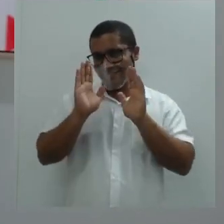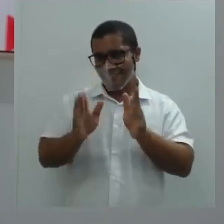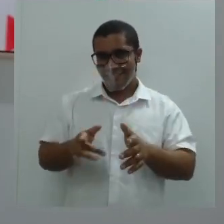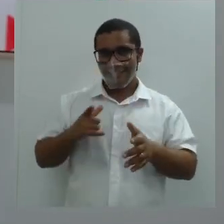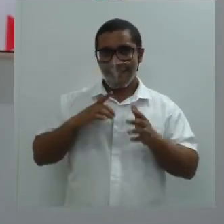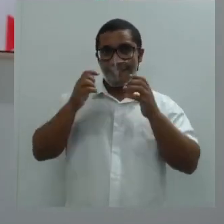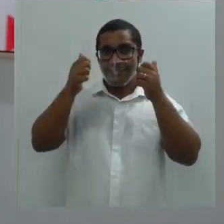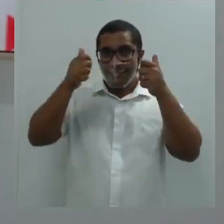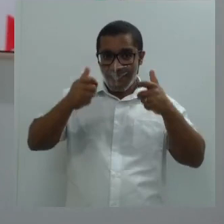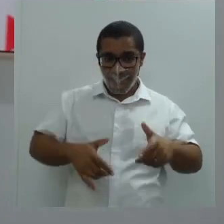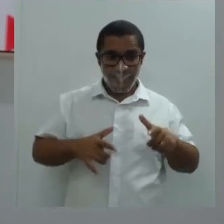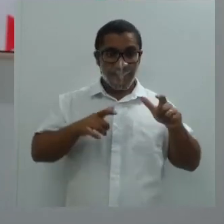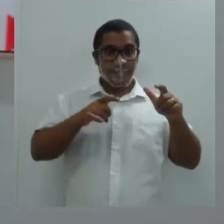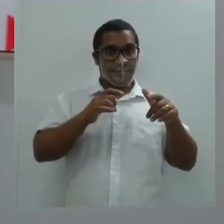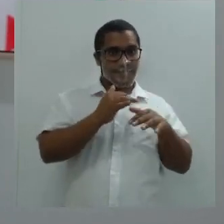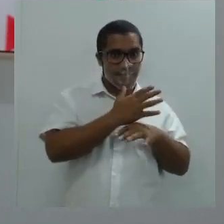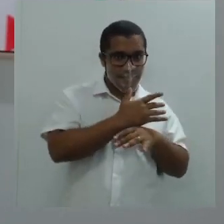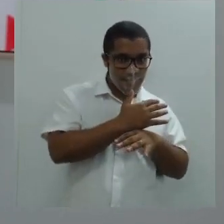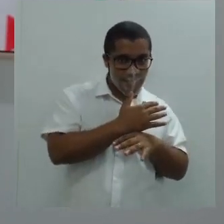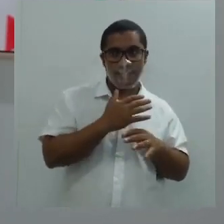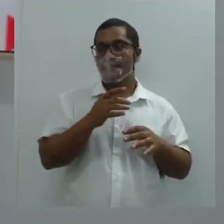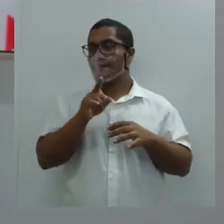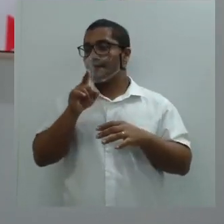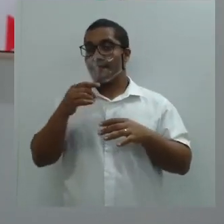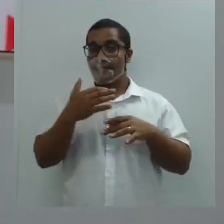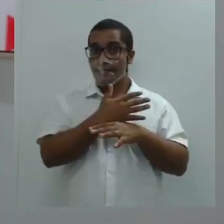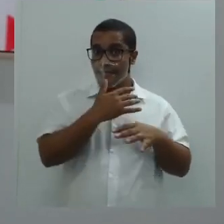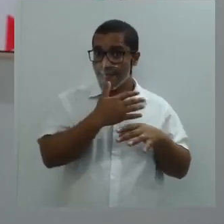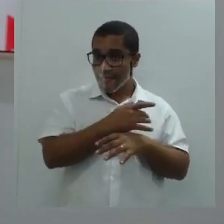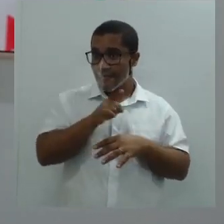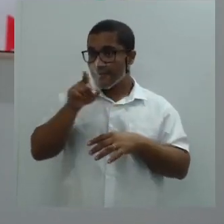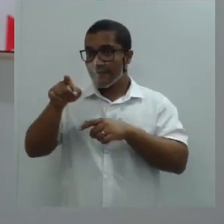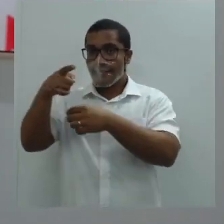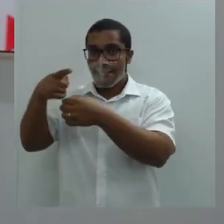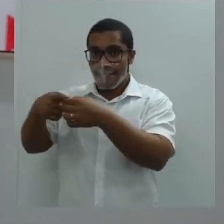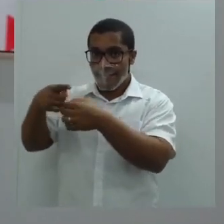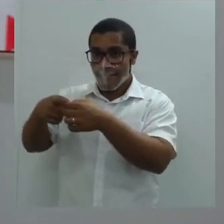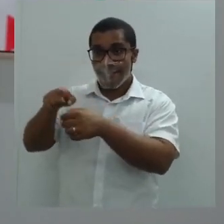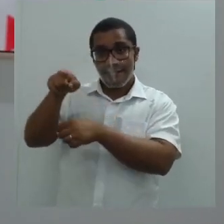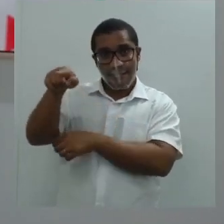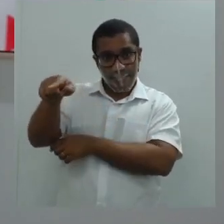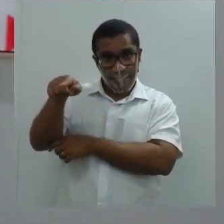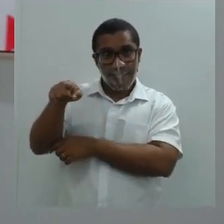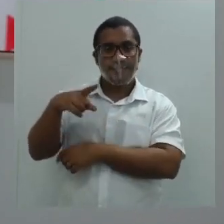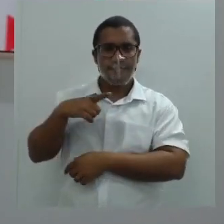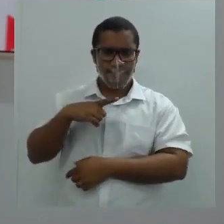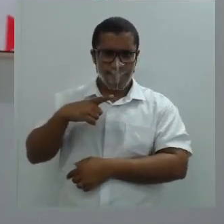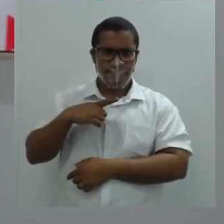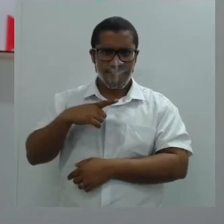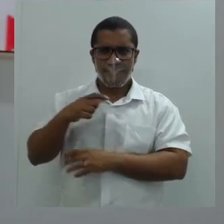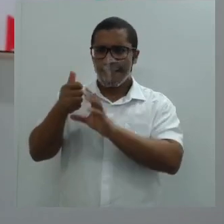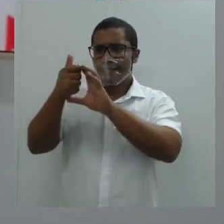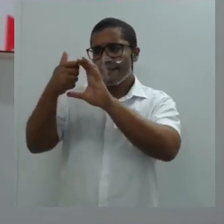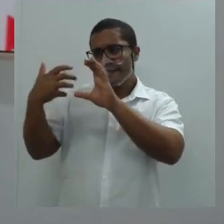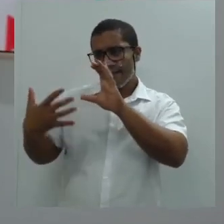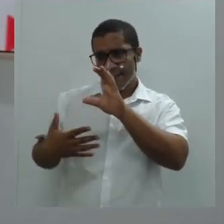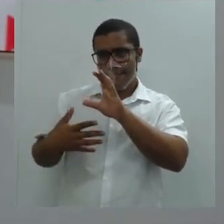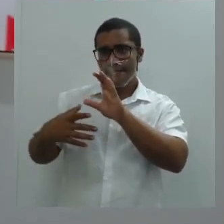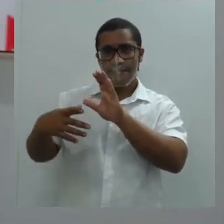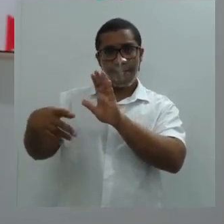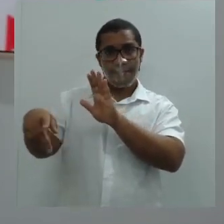do meio urbano e do meio rural. Onde no meio rural a gente existe